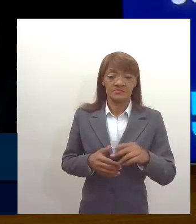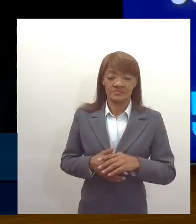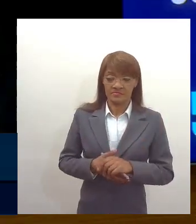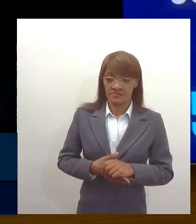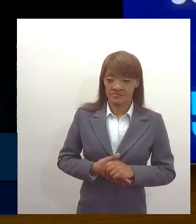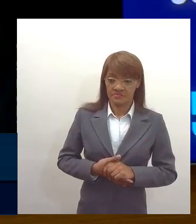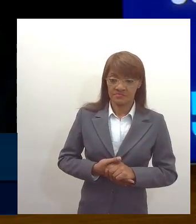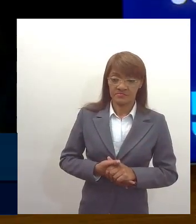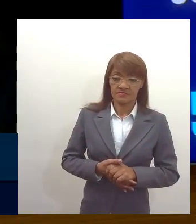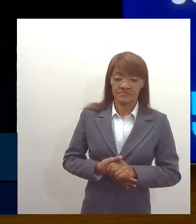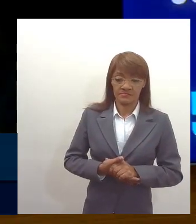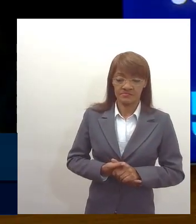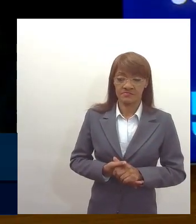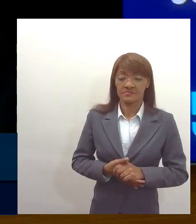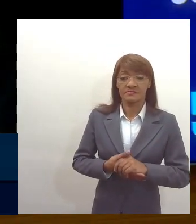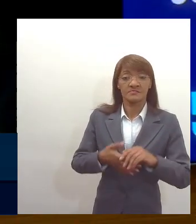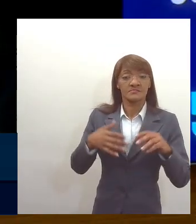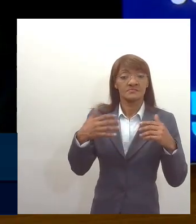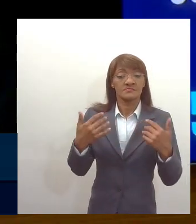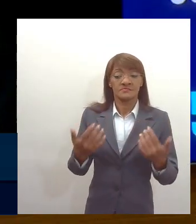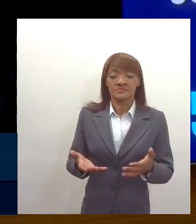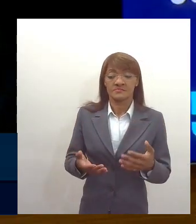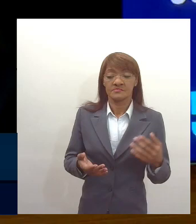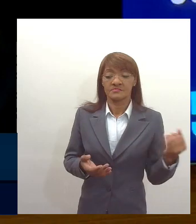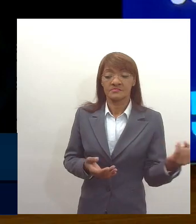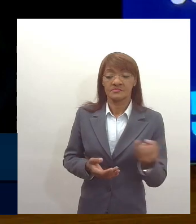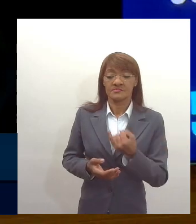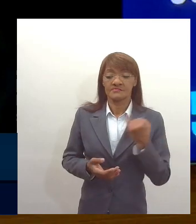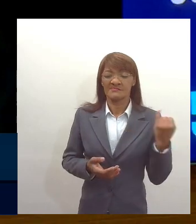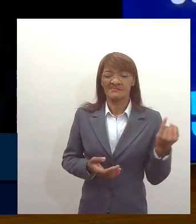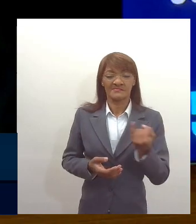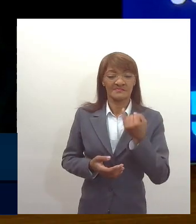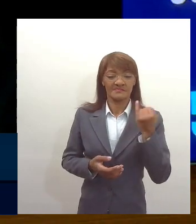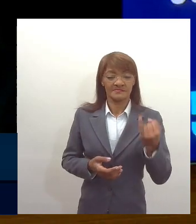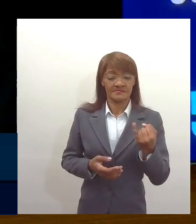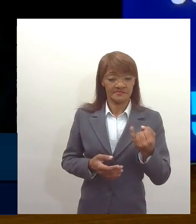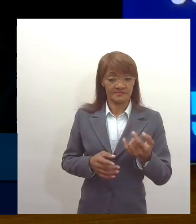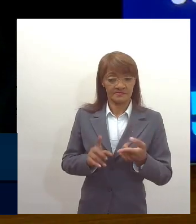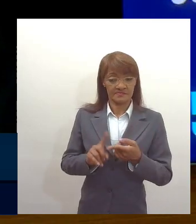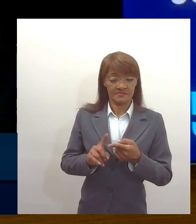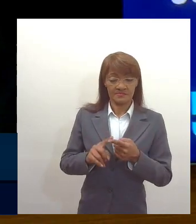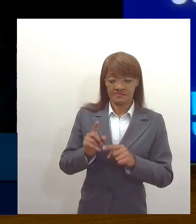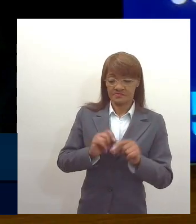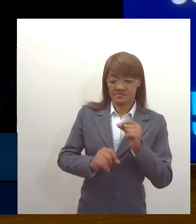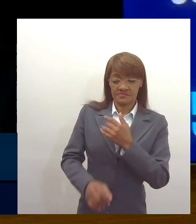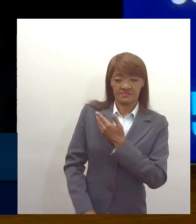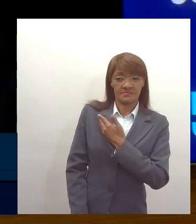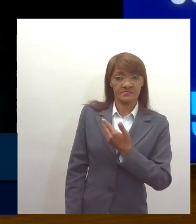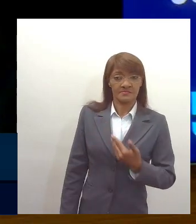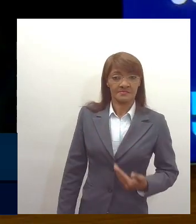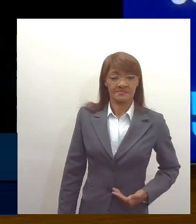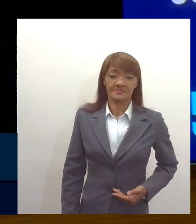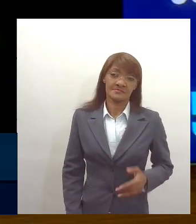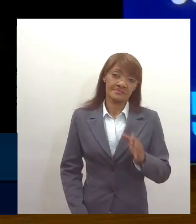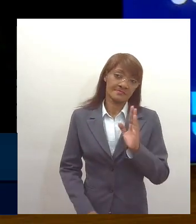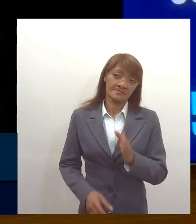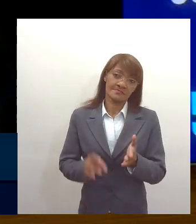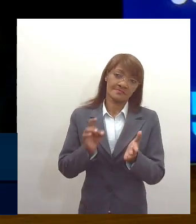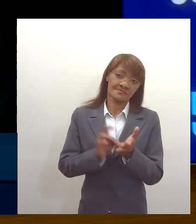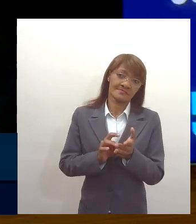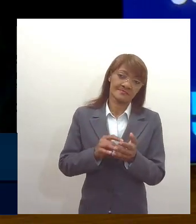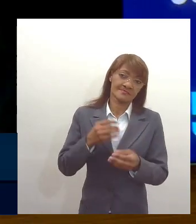muito importante que, além, né, do governo destinar os recursos, né, tem uma ali, ó, ali é